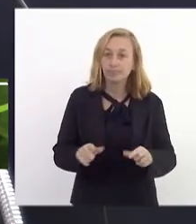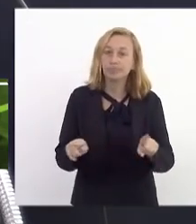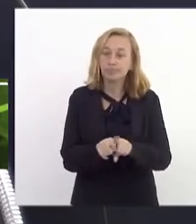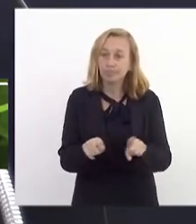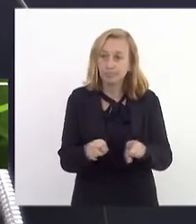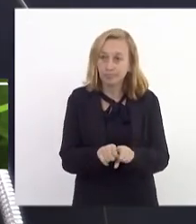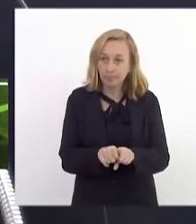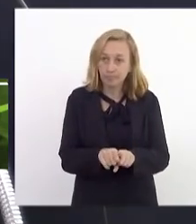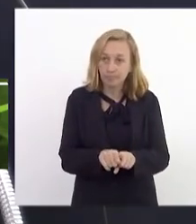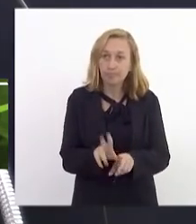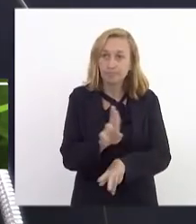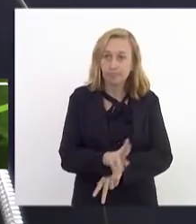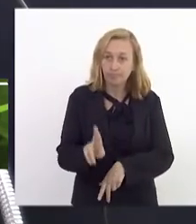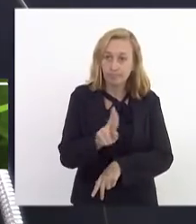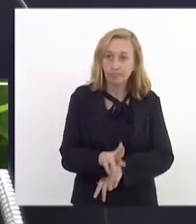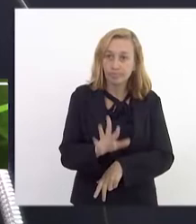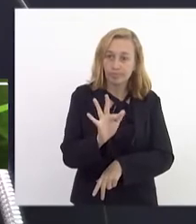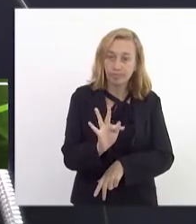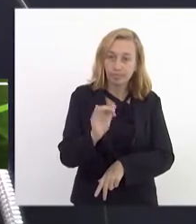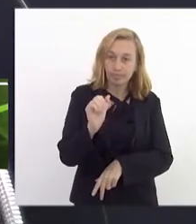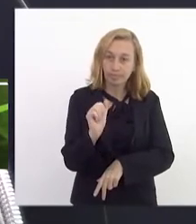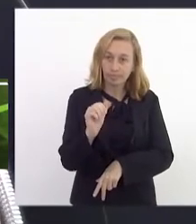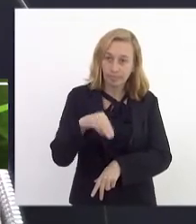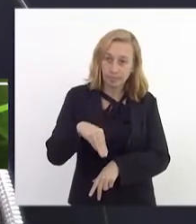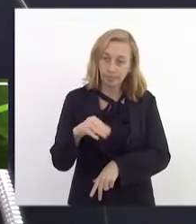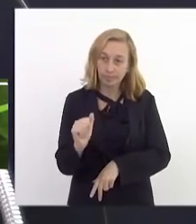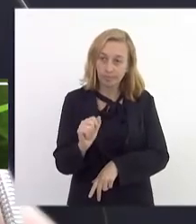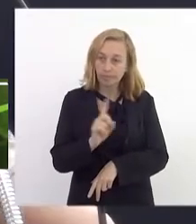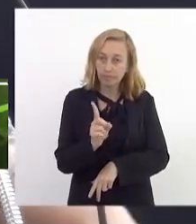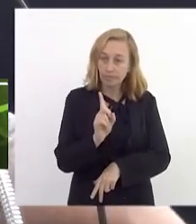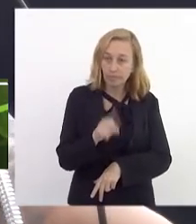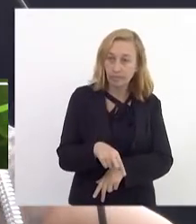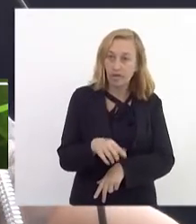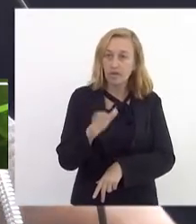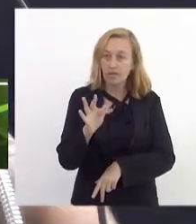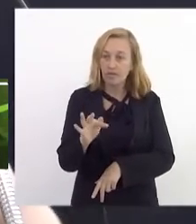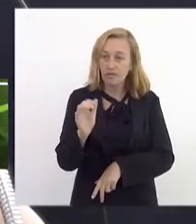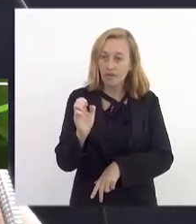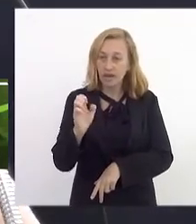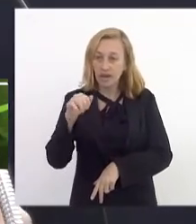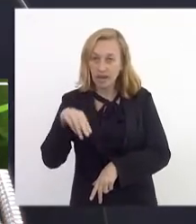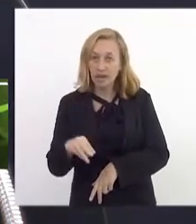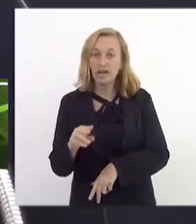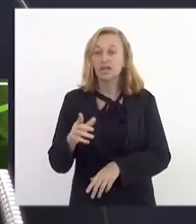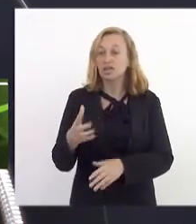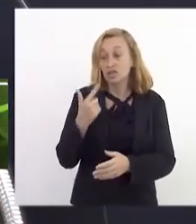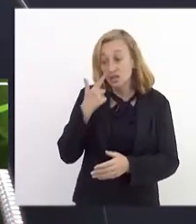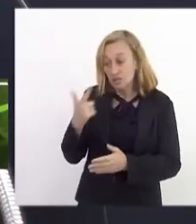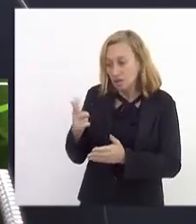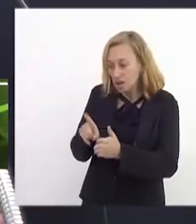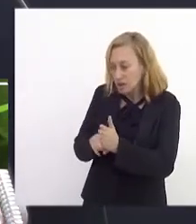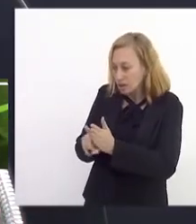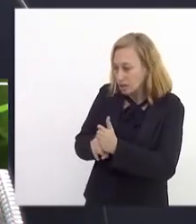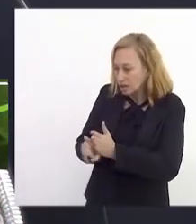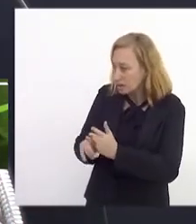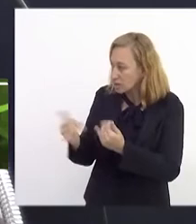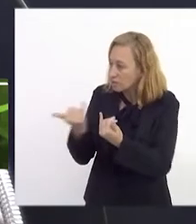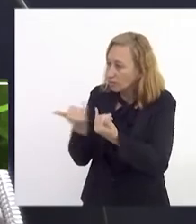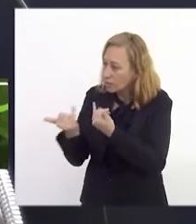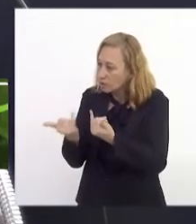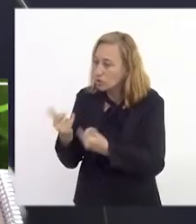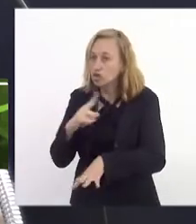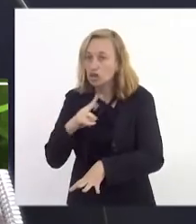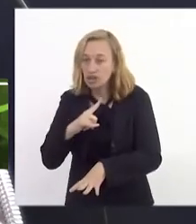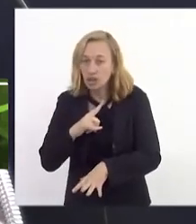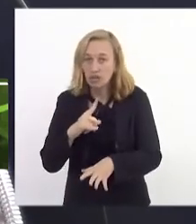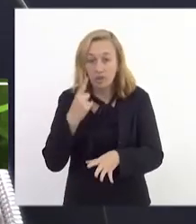pelo critério utilizado pelo FMA, só que não é o FECAM que utiliza. A gente pega os dados que nós temos e nós vamos ver quais são os locais que têm as necessidades,